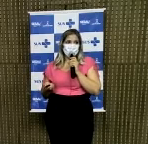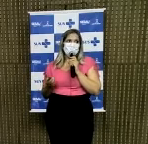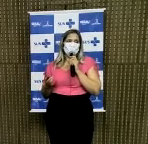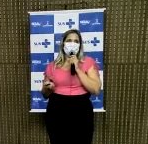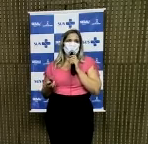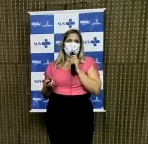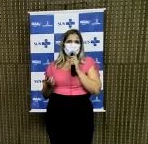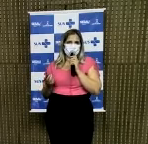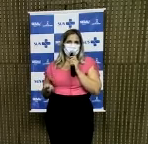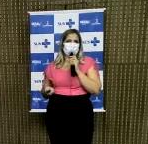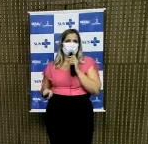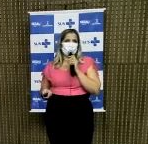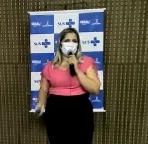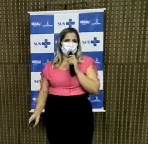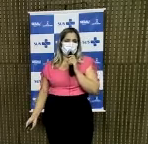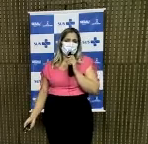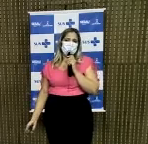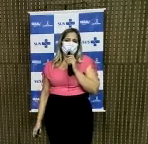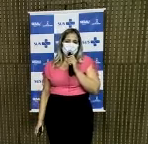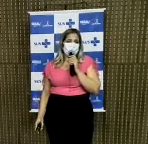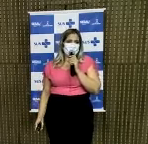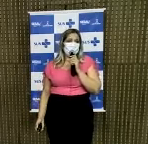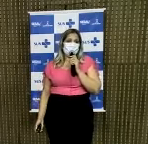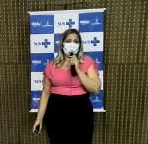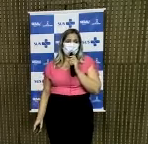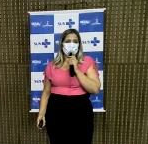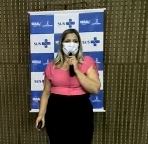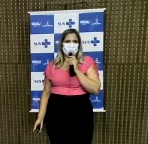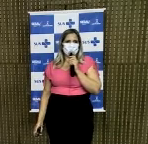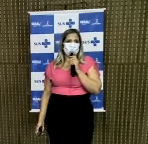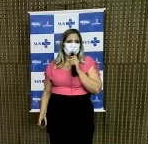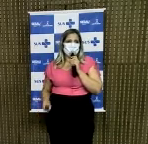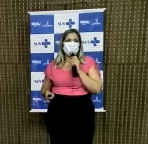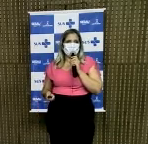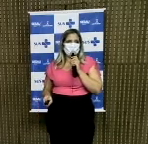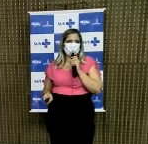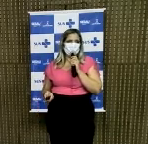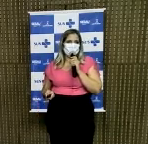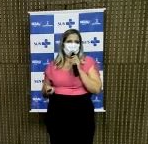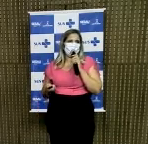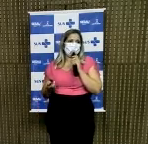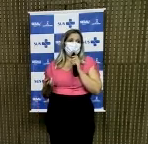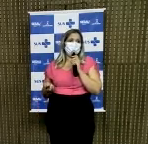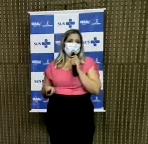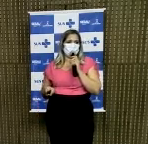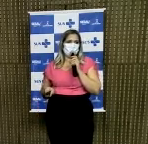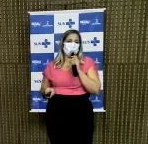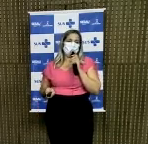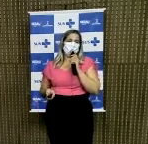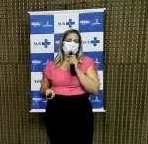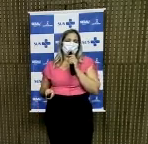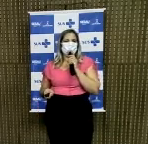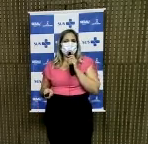né, que as mães buscam mais agora a unidade. Um pouco era realmente por conta do isolamento, né? Agora estão indo